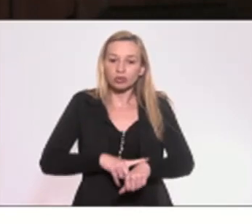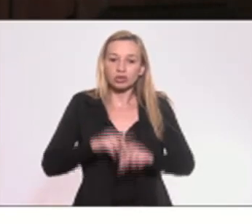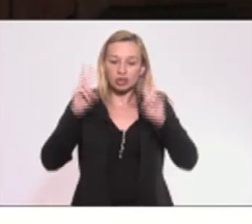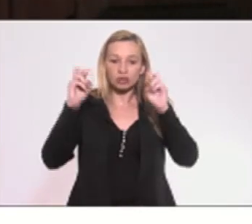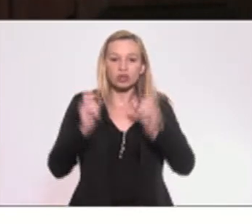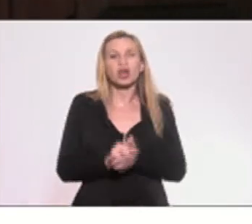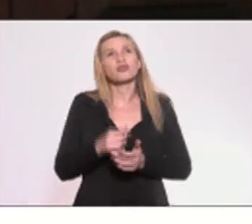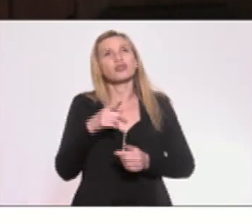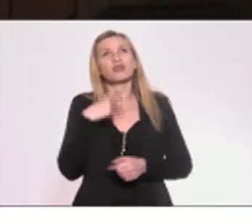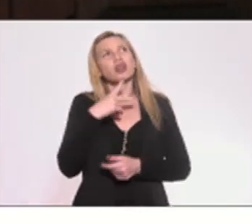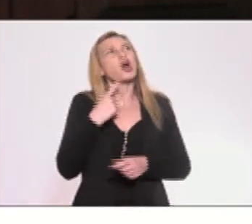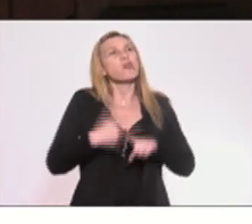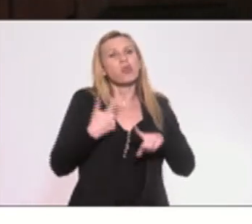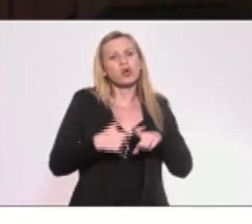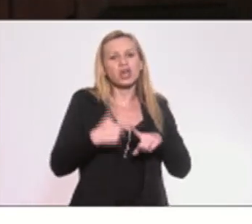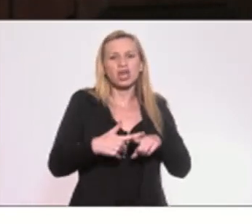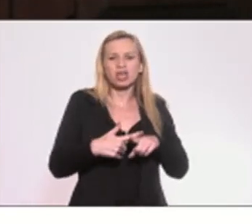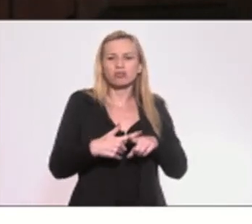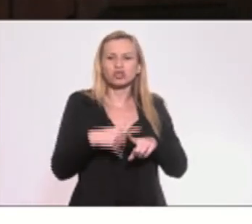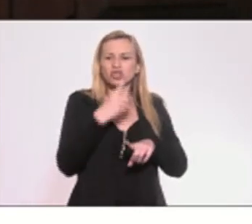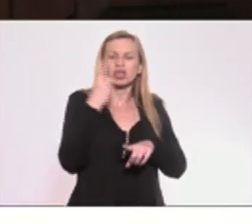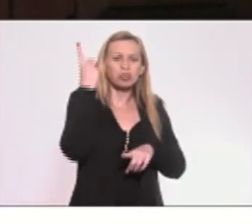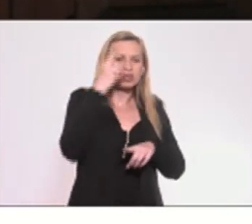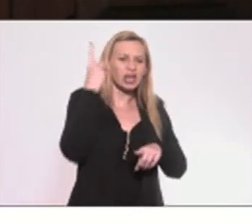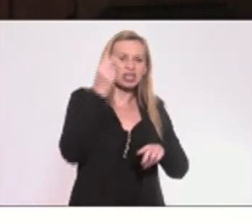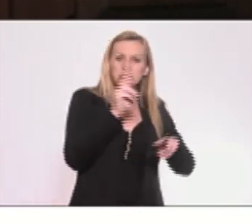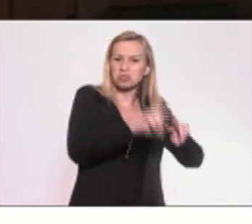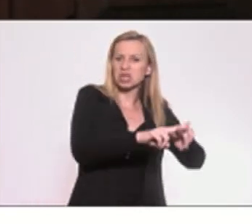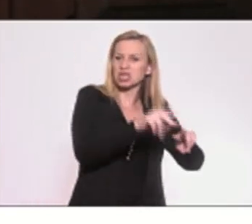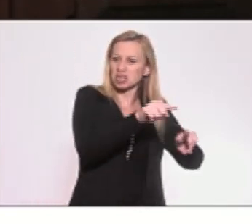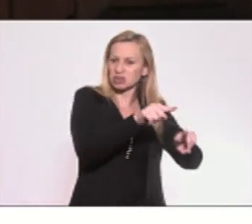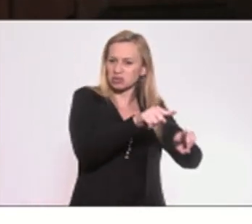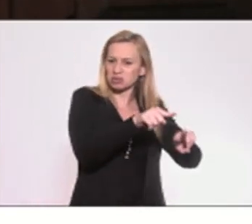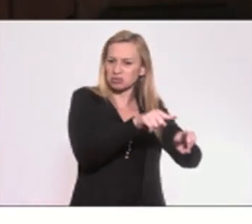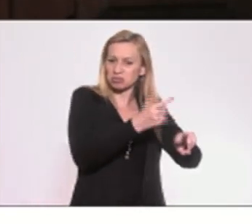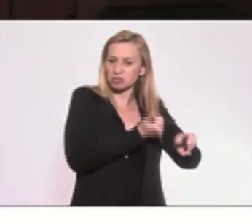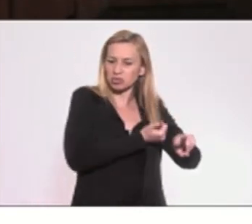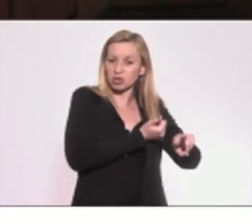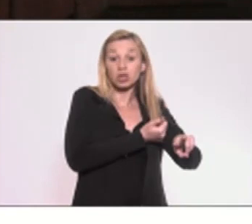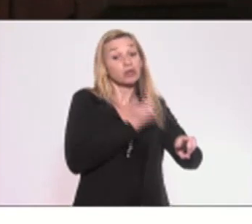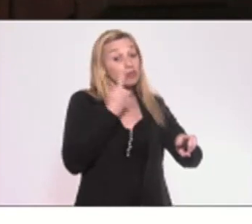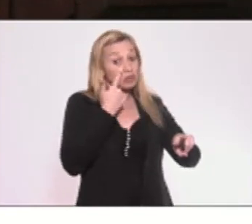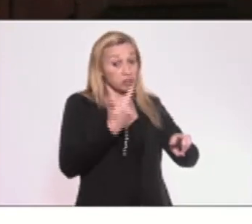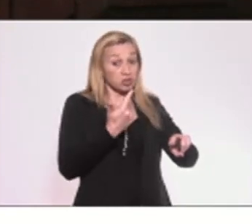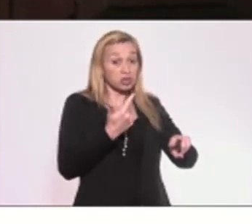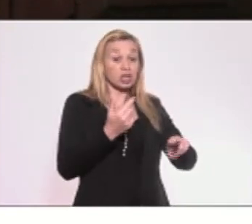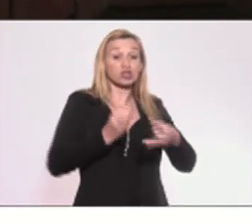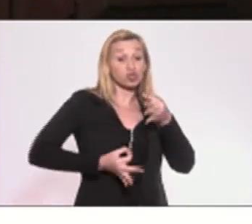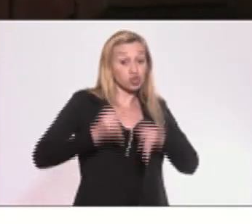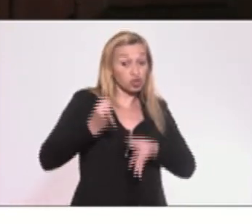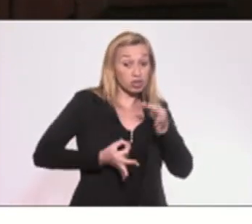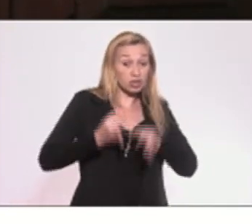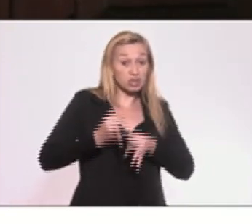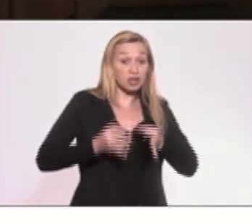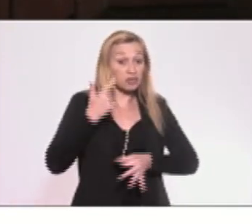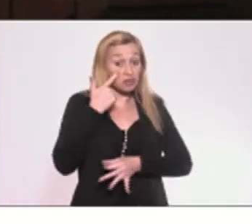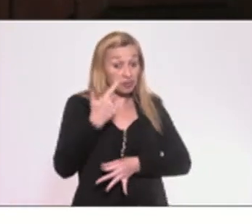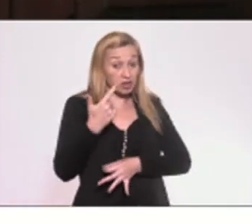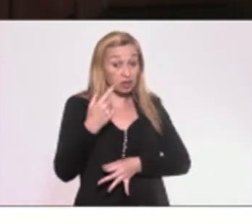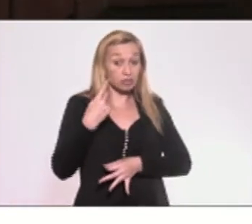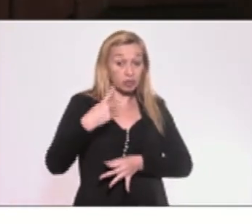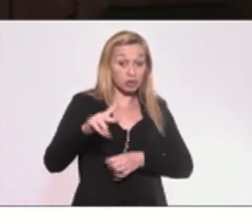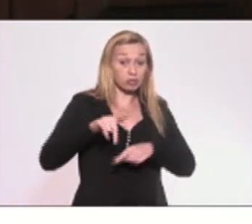os deputados presos foram diplomados. É hora da Justiça Eleitoral rever sua jurisprudência e passar a exigir